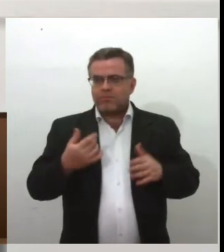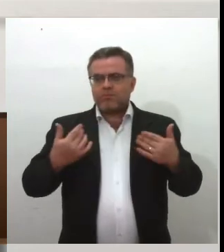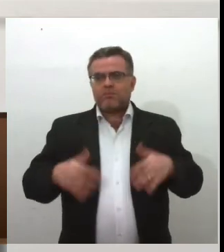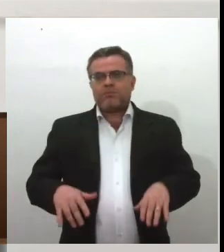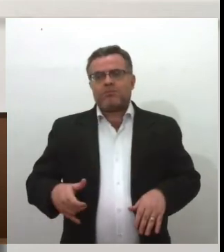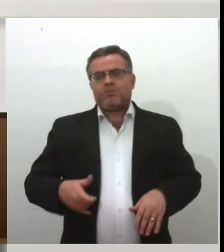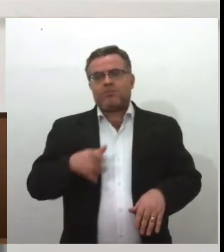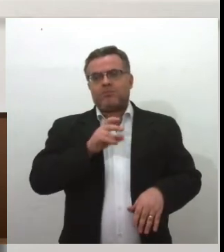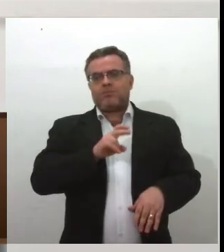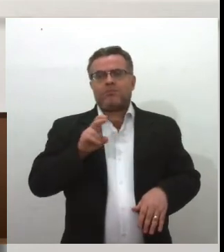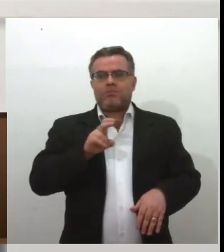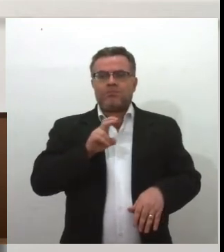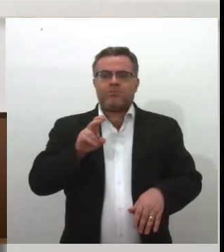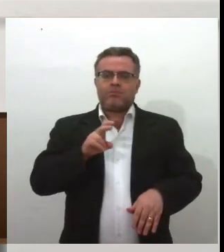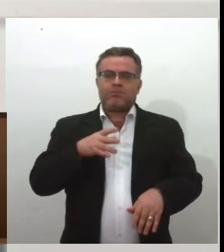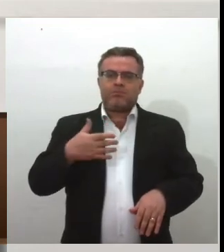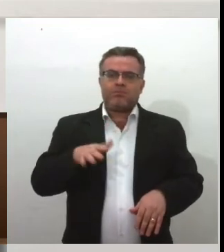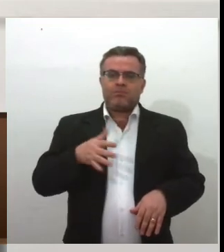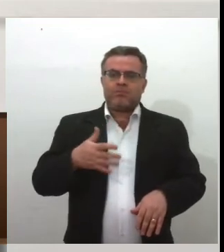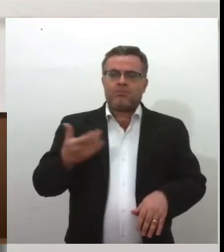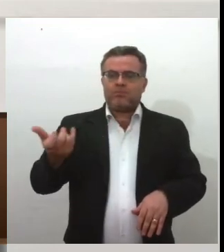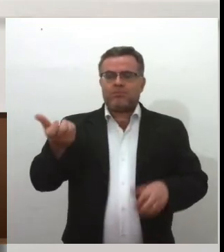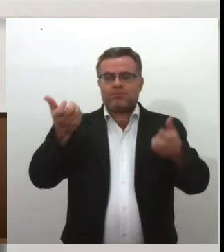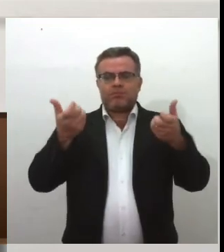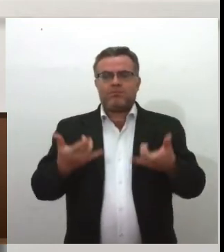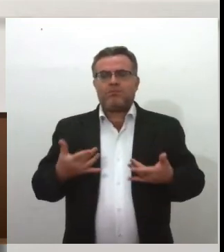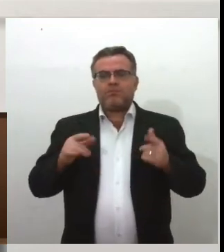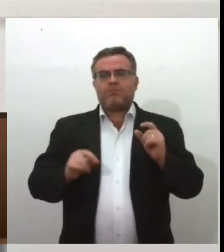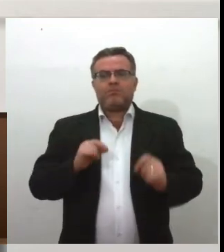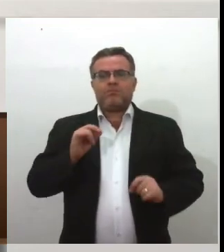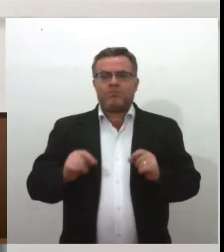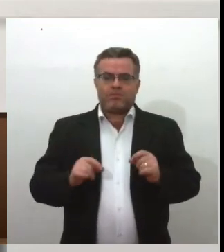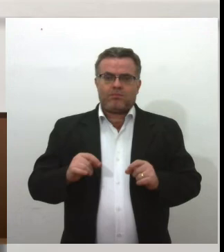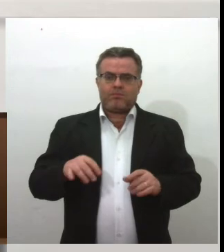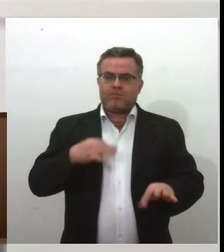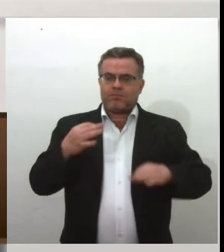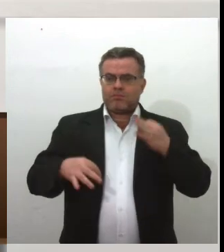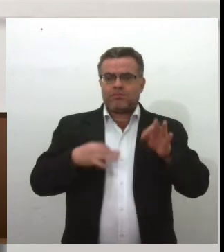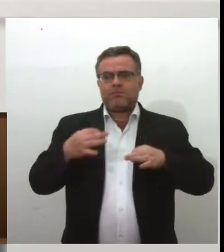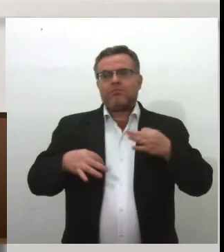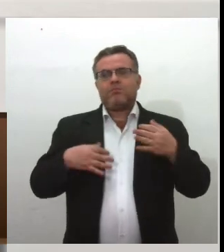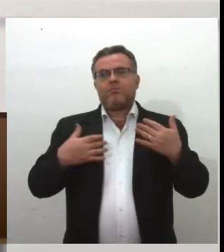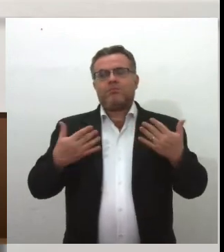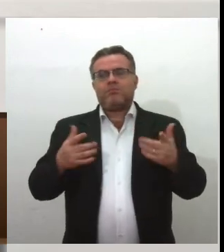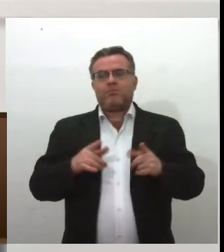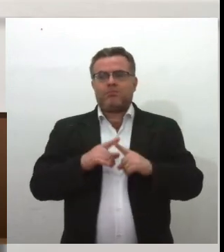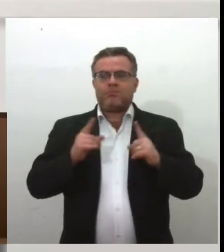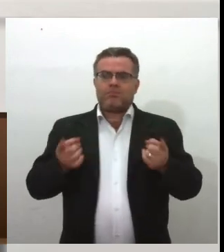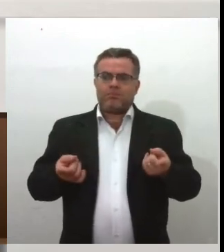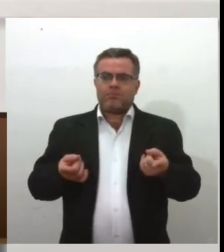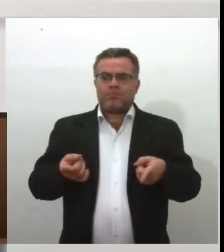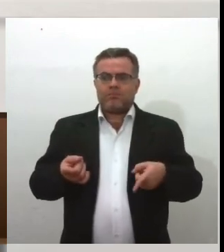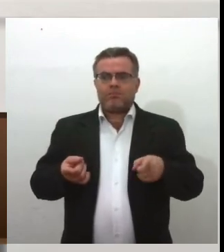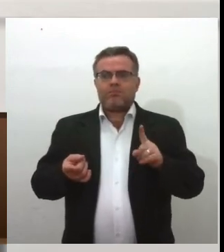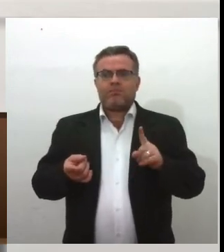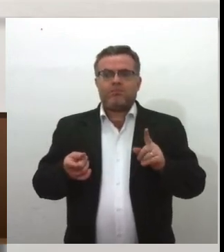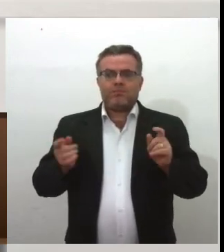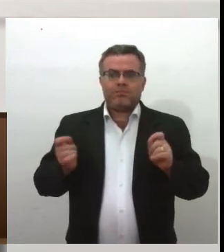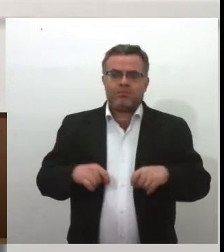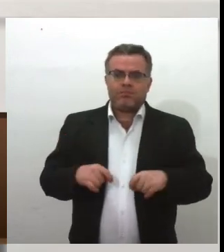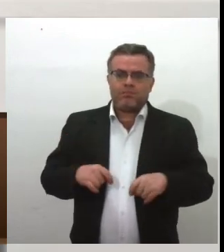55 anos aproximadamente, ele me relatou que ele sente prazer sexual, né, podendo chegar